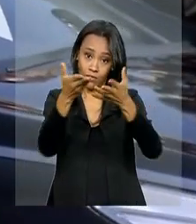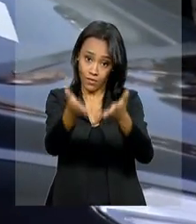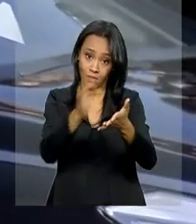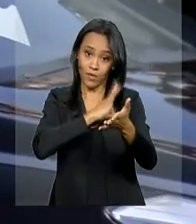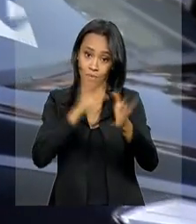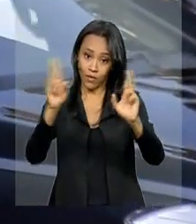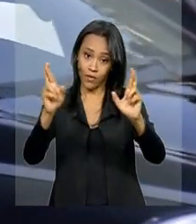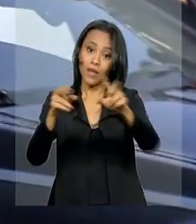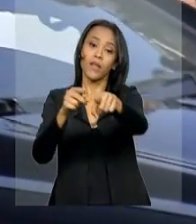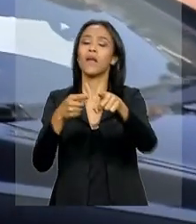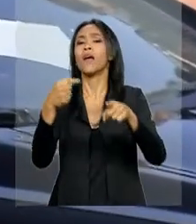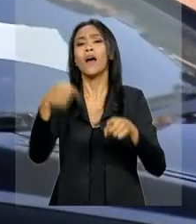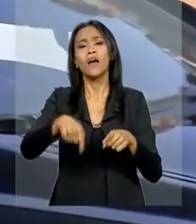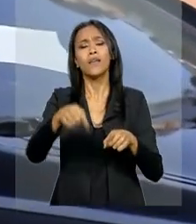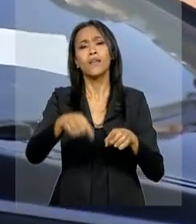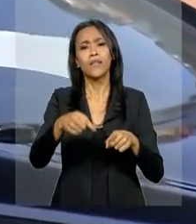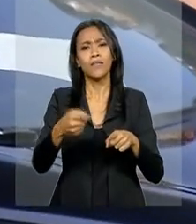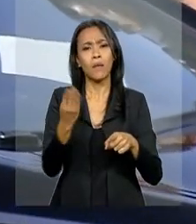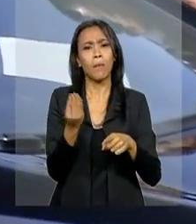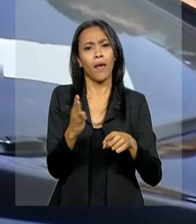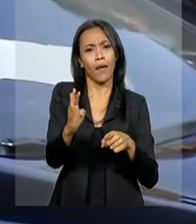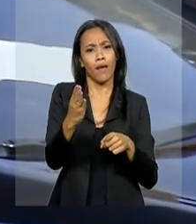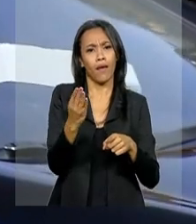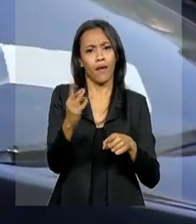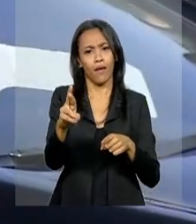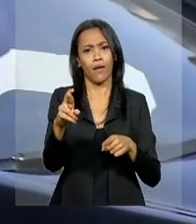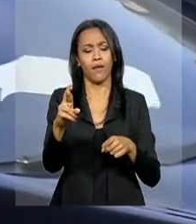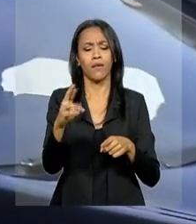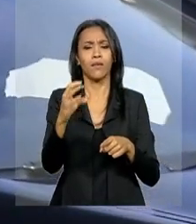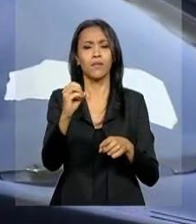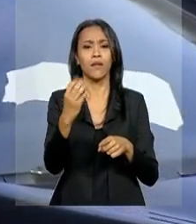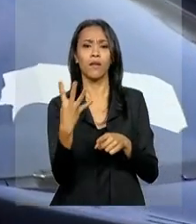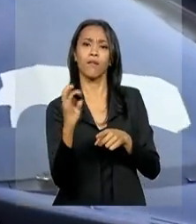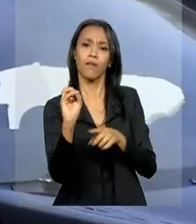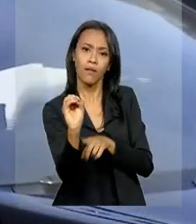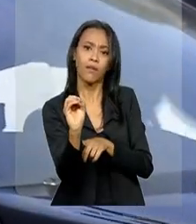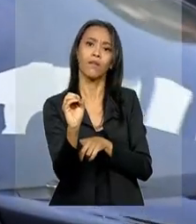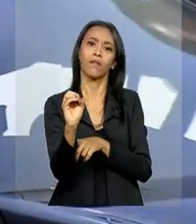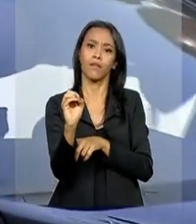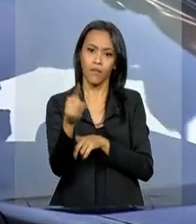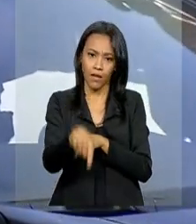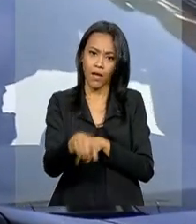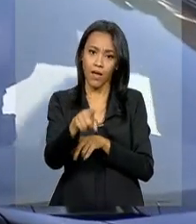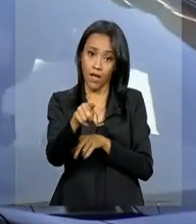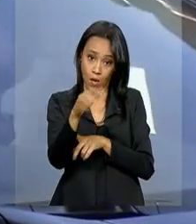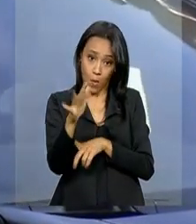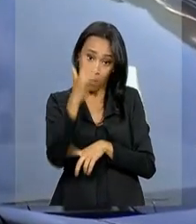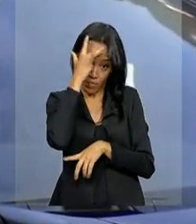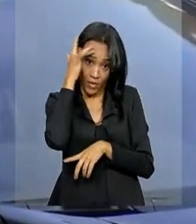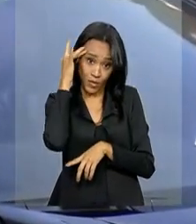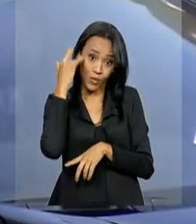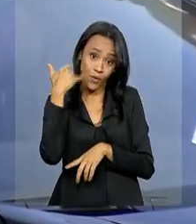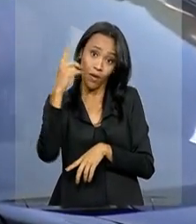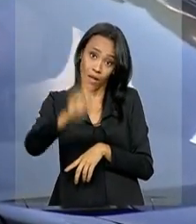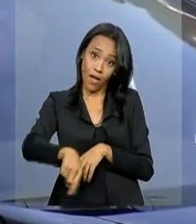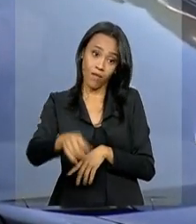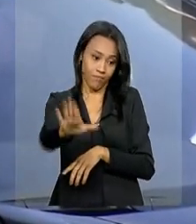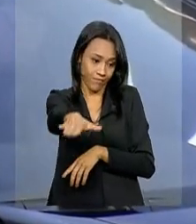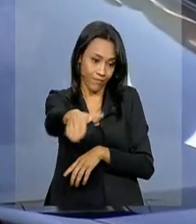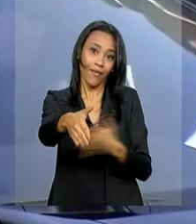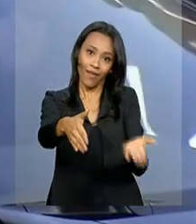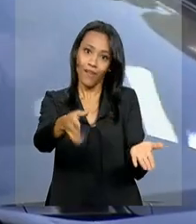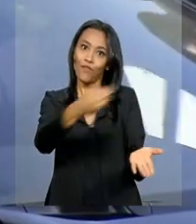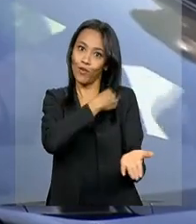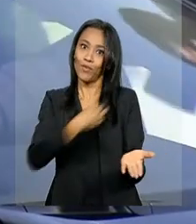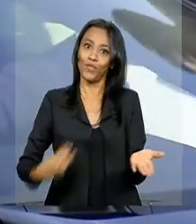saída para o Rio de Janeiro e São Paulo e para os estados da região sul do país. Uma das pessoas paradas nessa blitz foi o ministro das cidades,